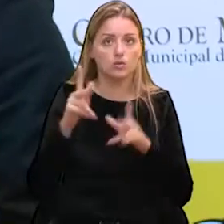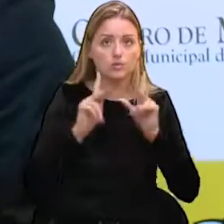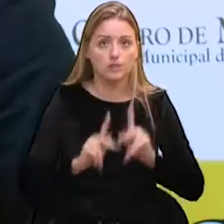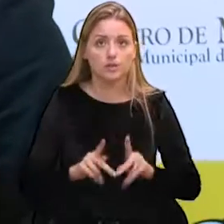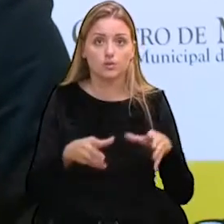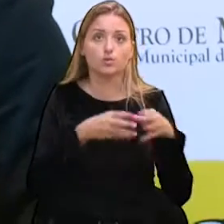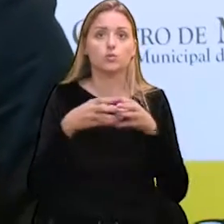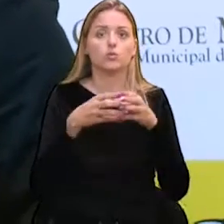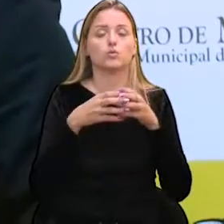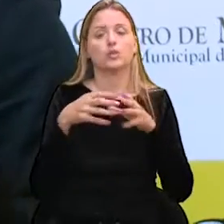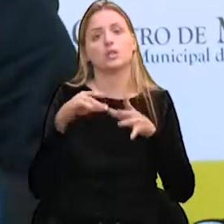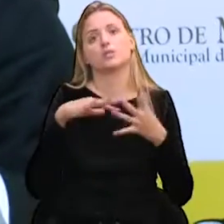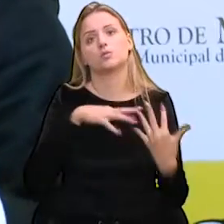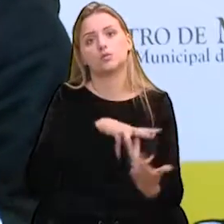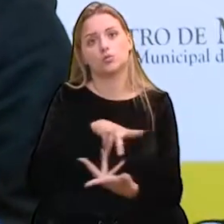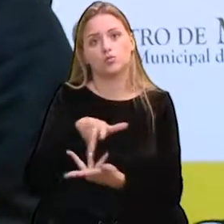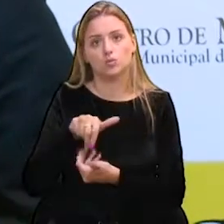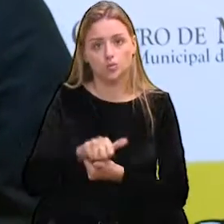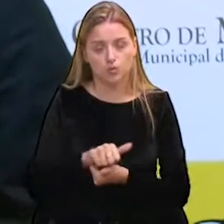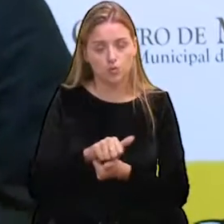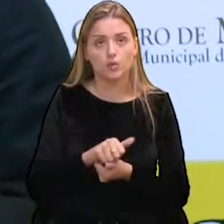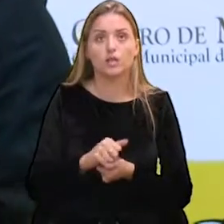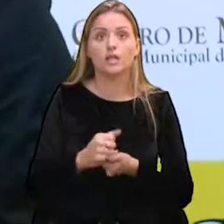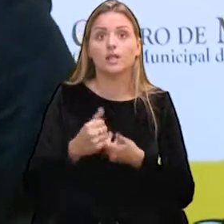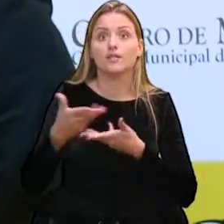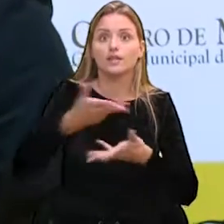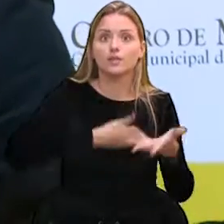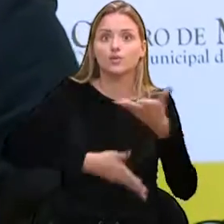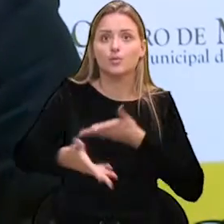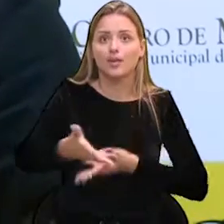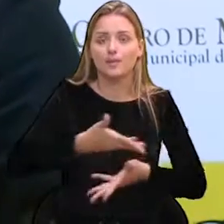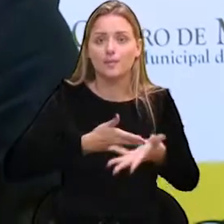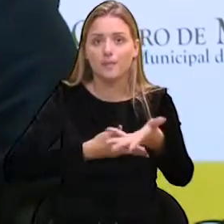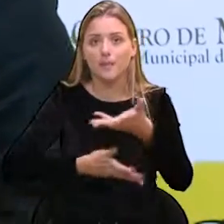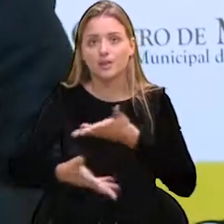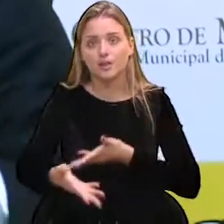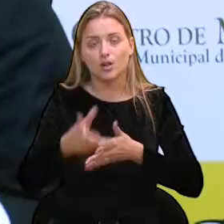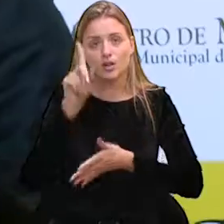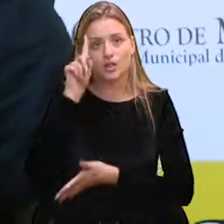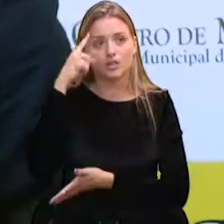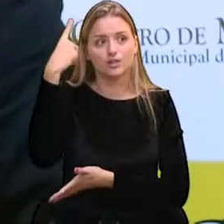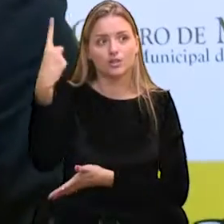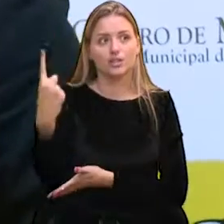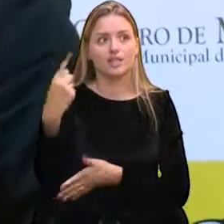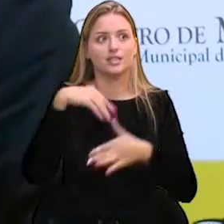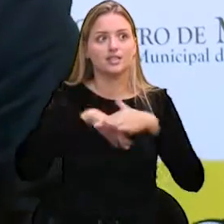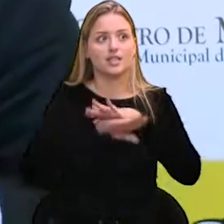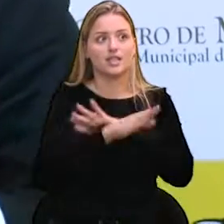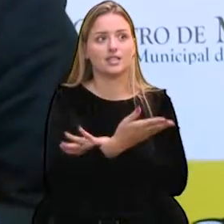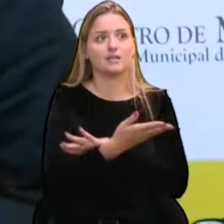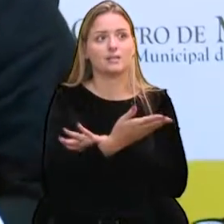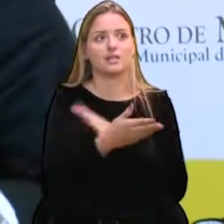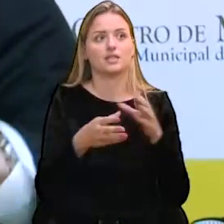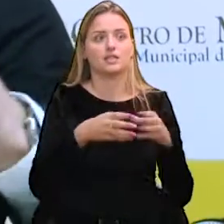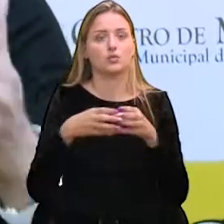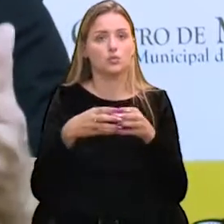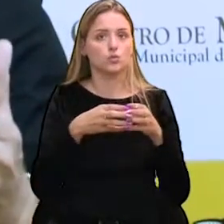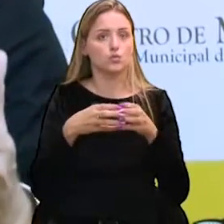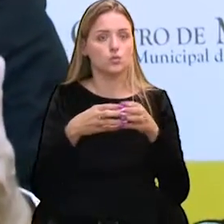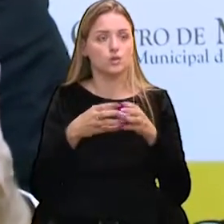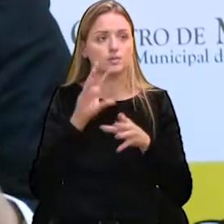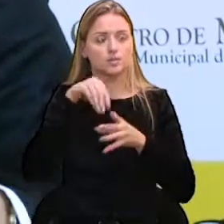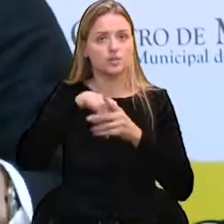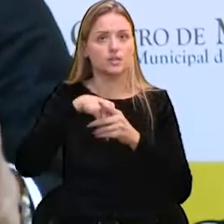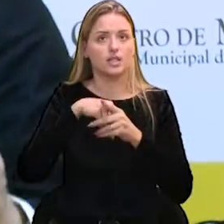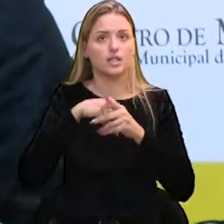turismo internacional, inclusive, e trocando essa ideia do que pode ser implementado aqui em Caxias do Sul, que é o turismo industrial. Ou seja,